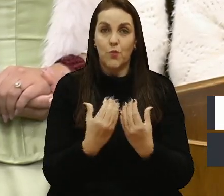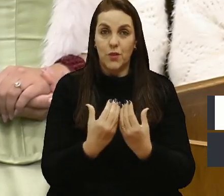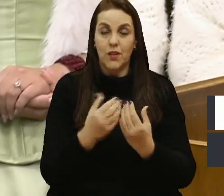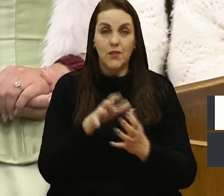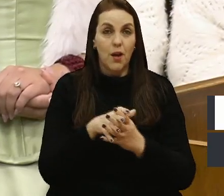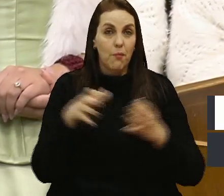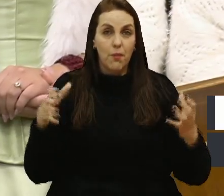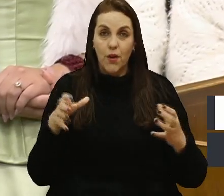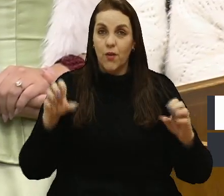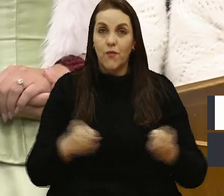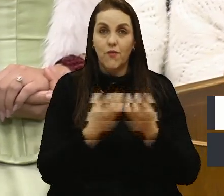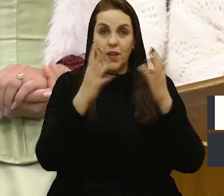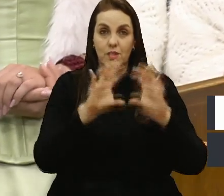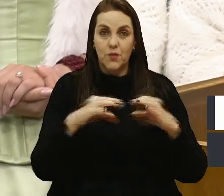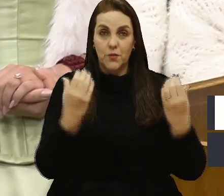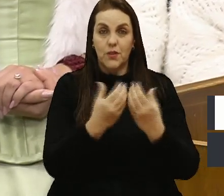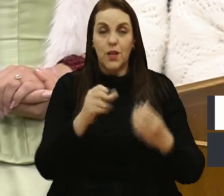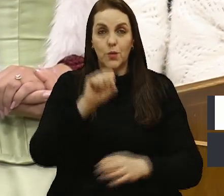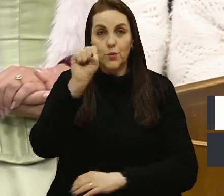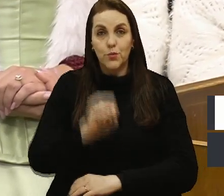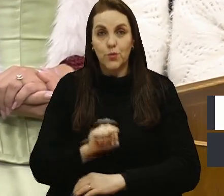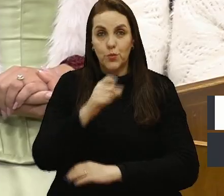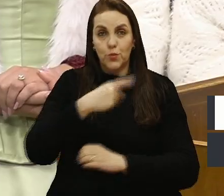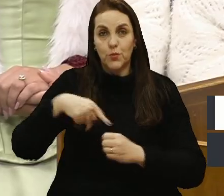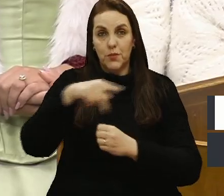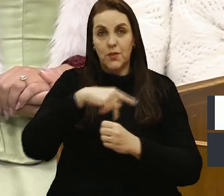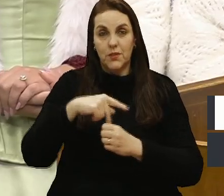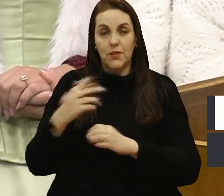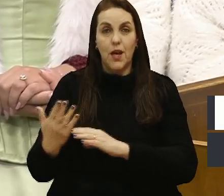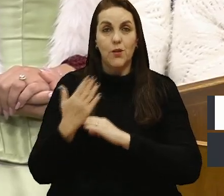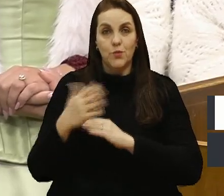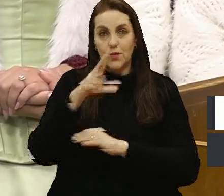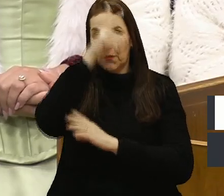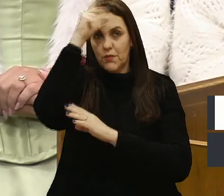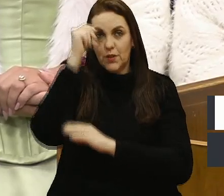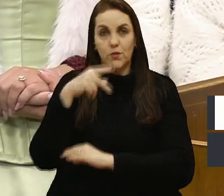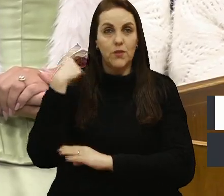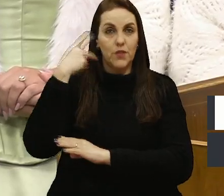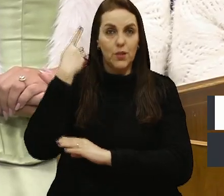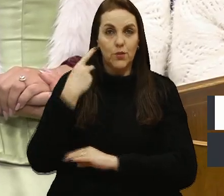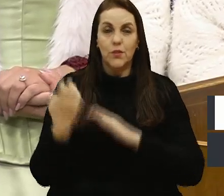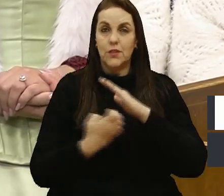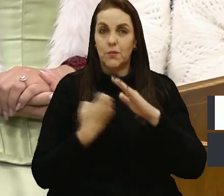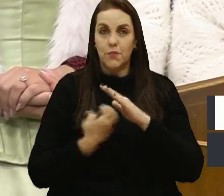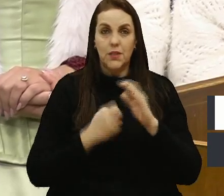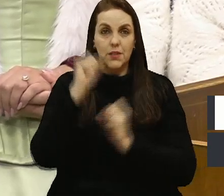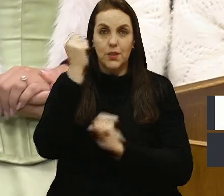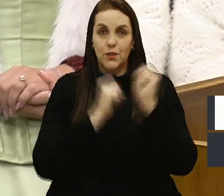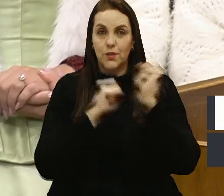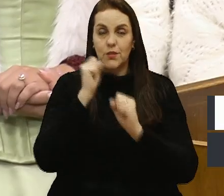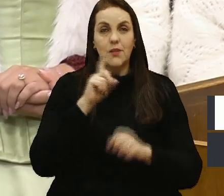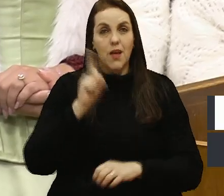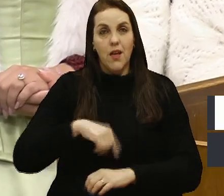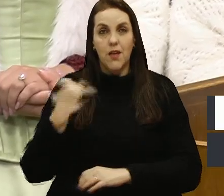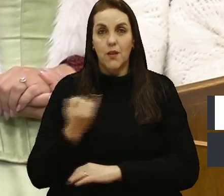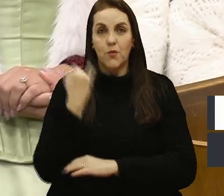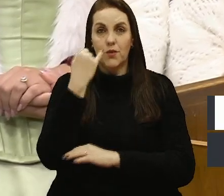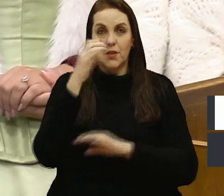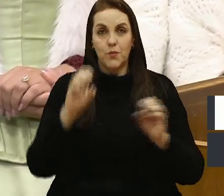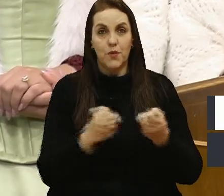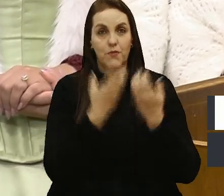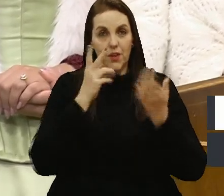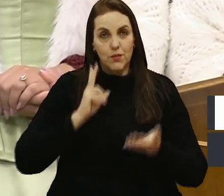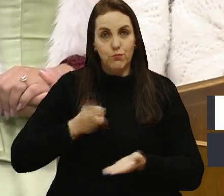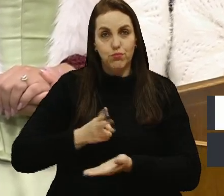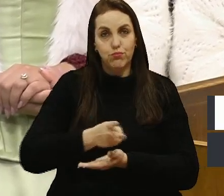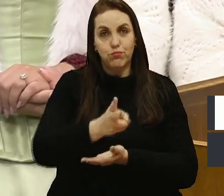festa comunitária do sul do país. Então, a ajuda da prefeitura, dos vereadores, de empresas, da indústria é muito importante para que a festa se perpetue